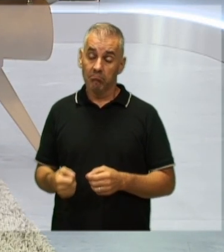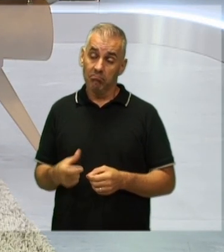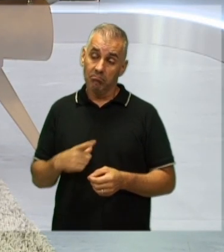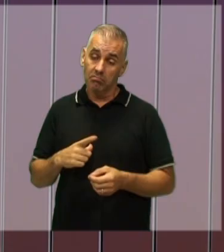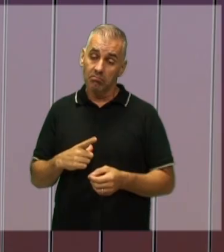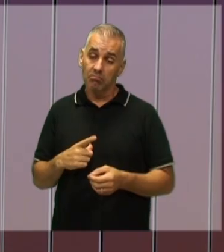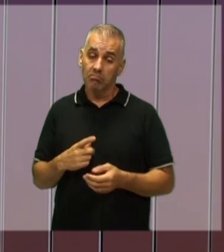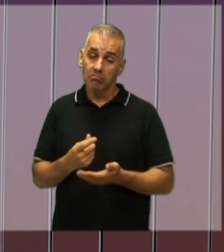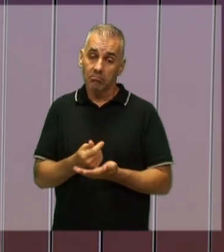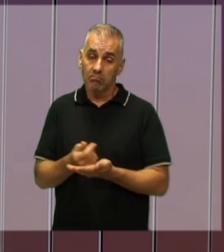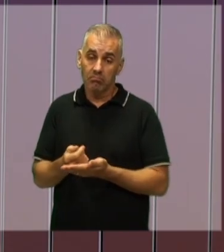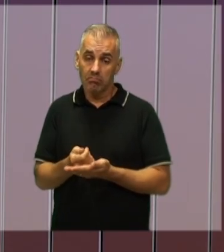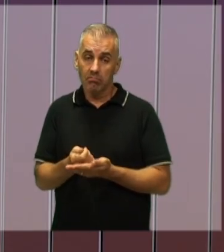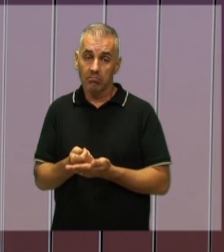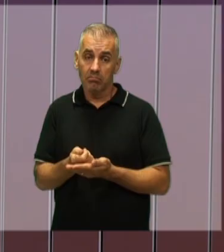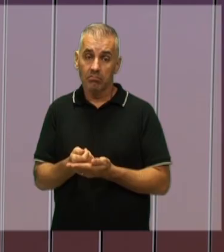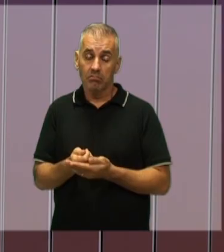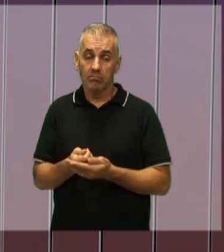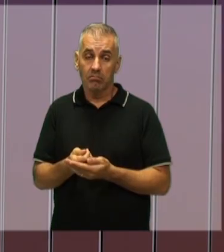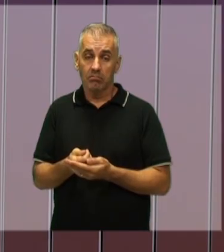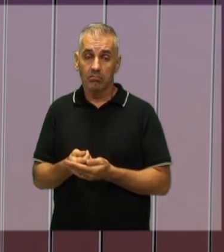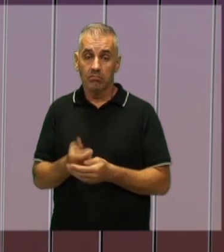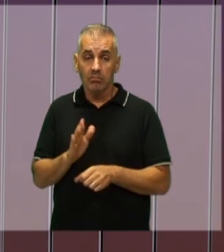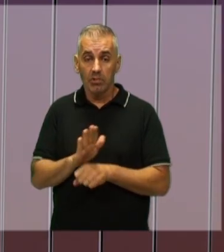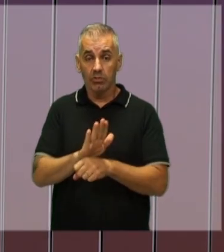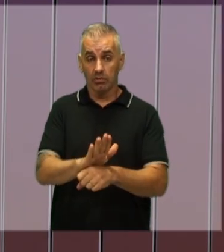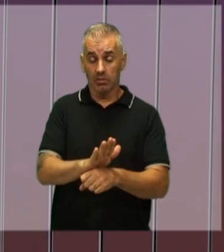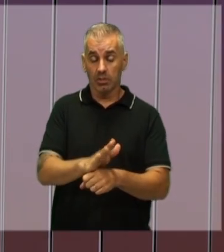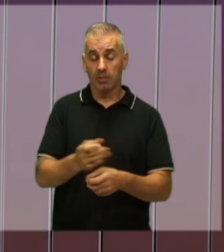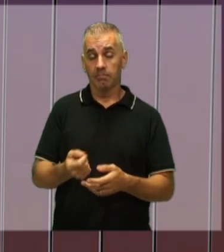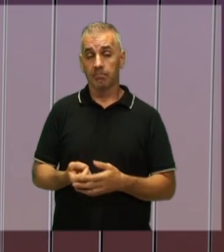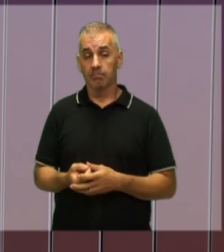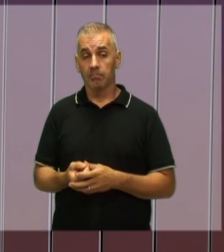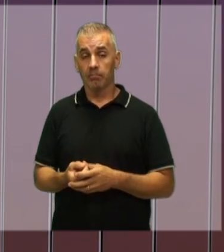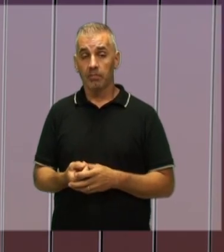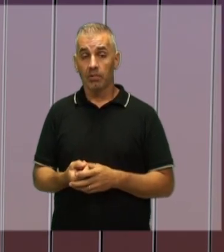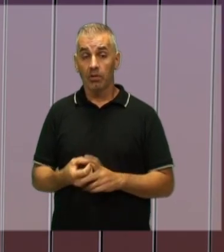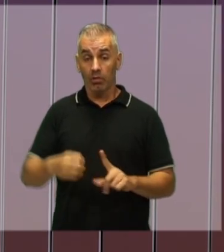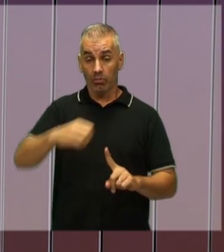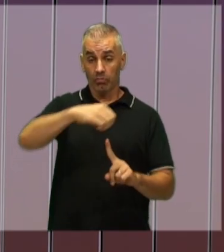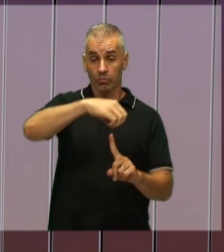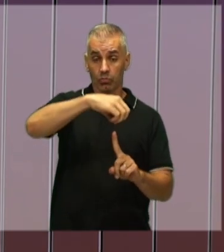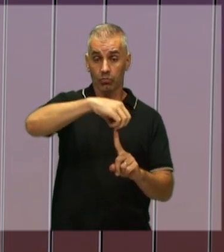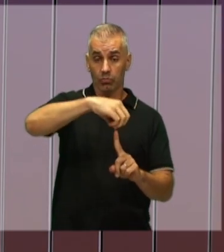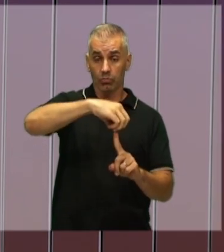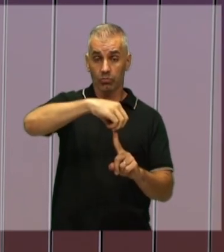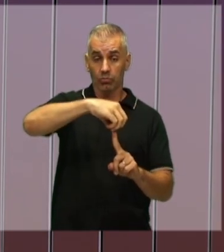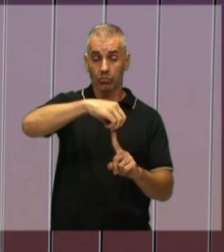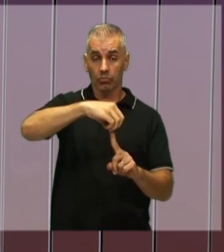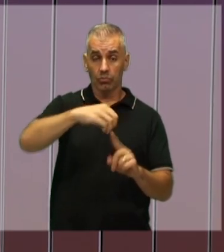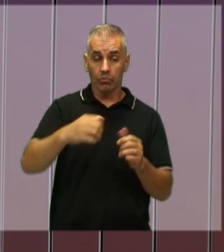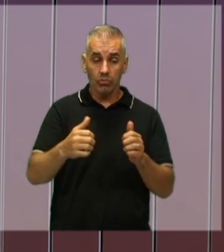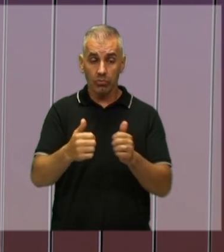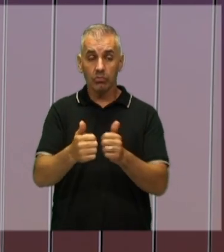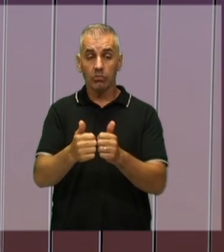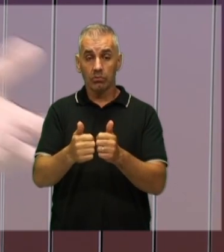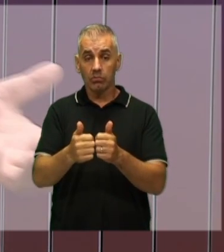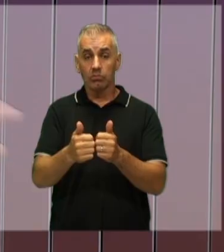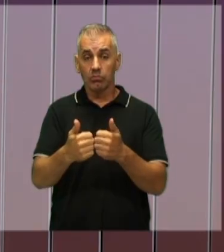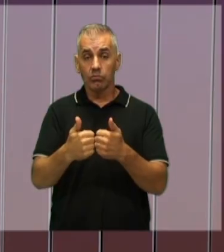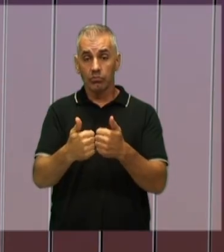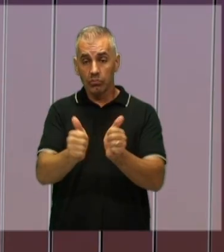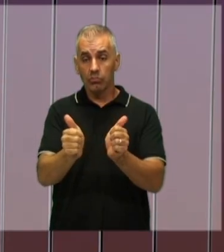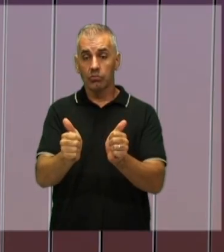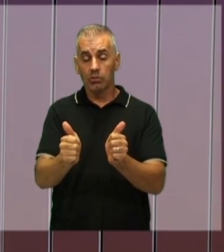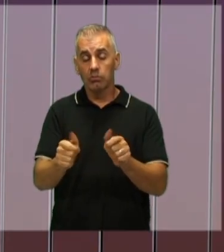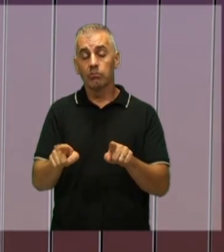praças. O naming right, por exemplo, os pontos de ônibus podem ser muito explorados, os pontos de ônibus, que daí o prefeito também não vai precisar